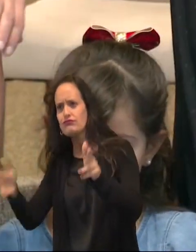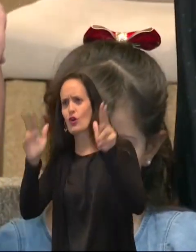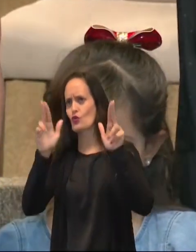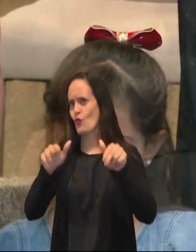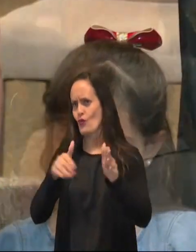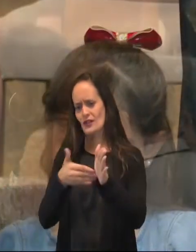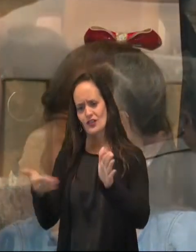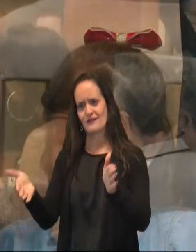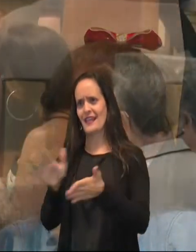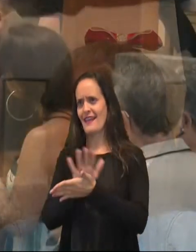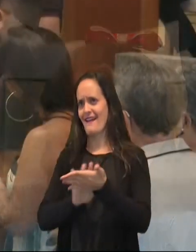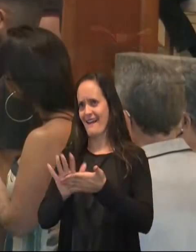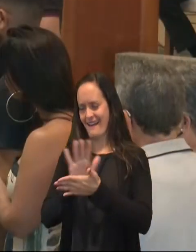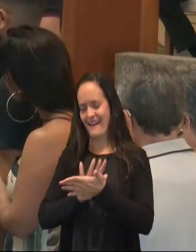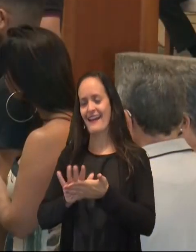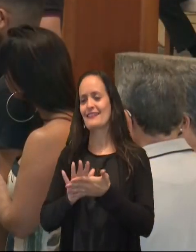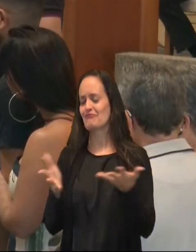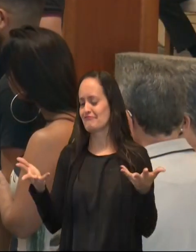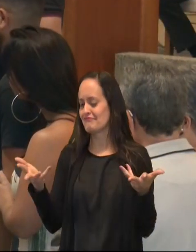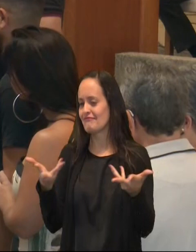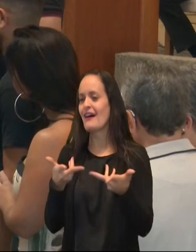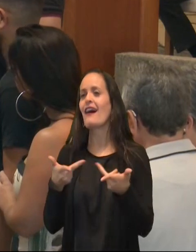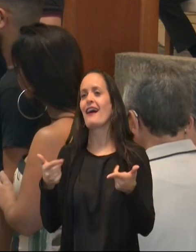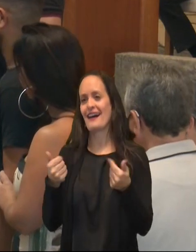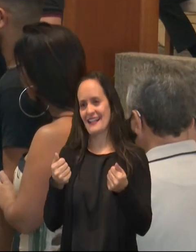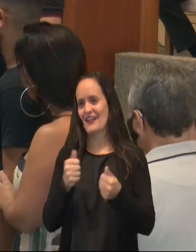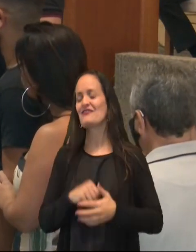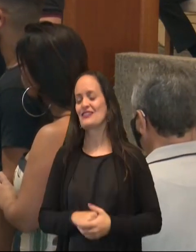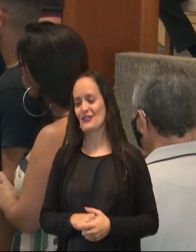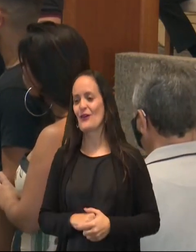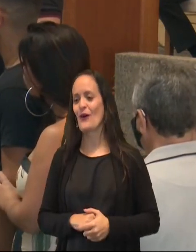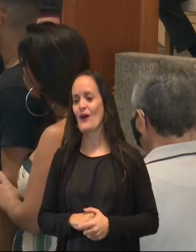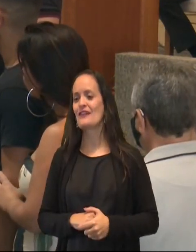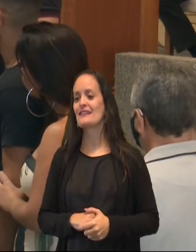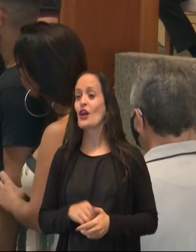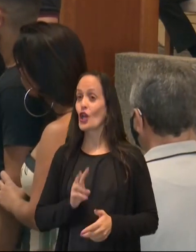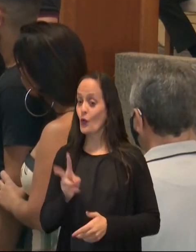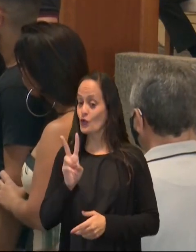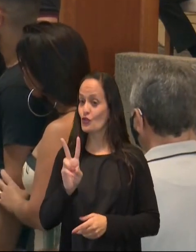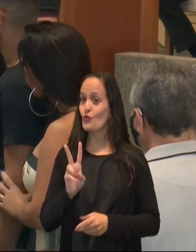abençoe, essa coisa preciosa na vida de vocês e da igreja também.